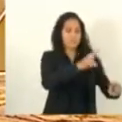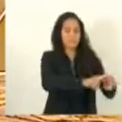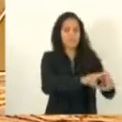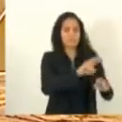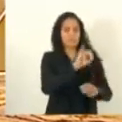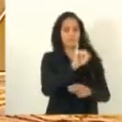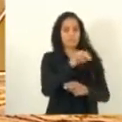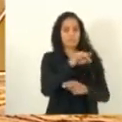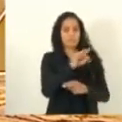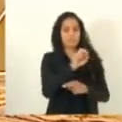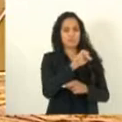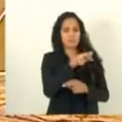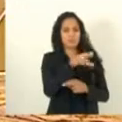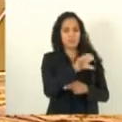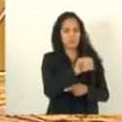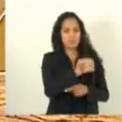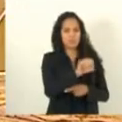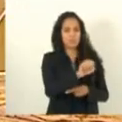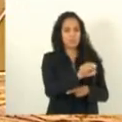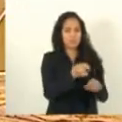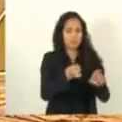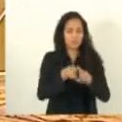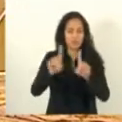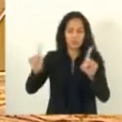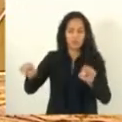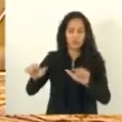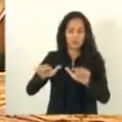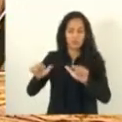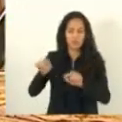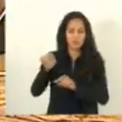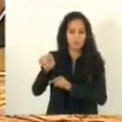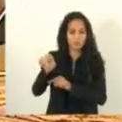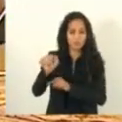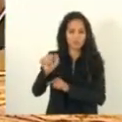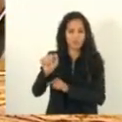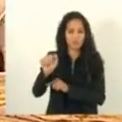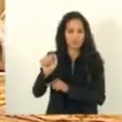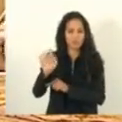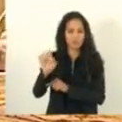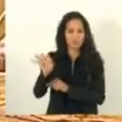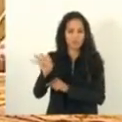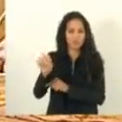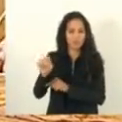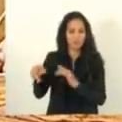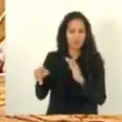agentes, é necessário ter condições dignas